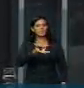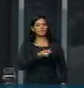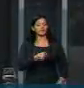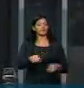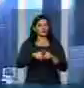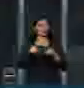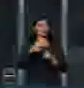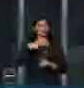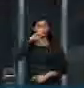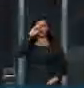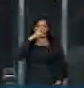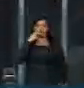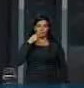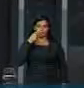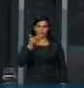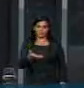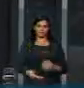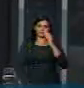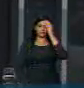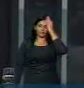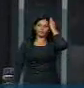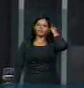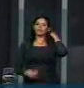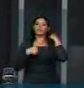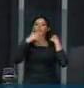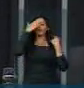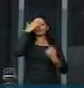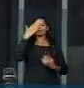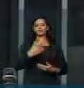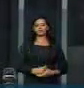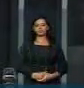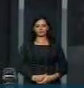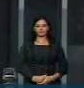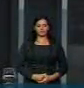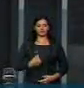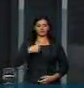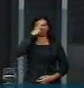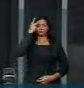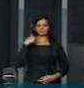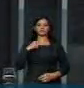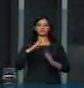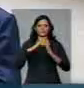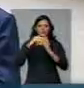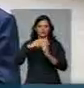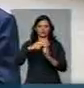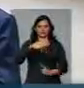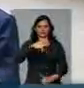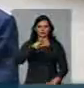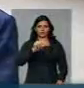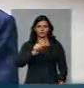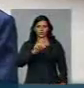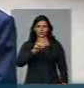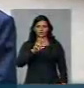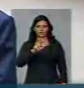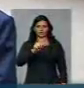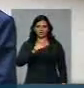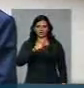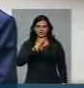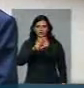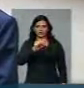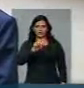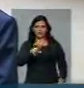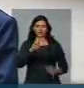quando Vossa Excelência exteriorizava o seu agradecimento à personalidade da Igreja Quadrangular, eu ofereceria, nesse momento, um testemunho